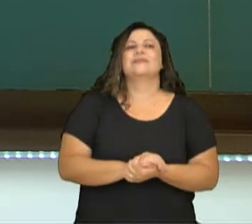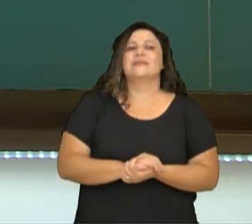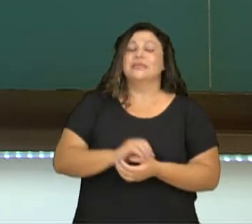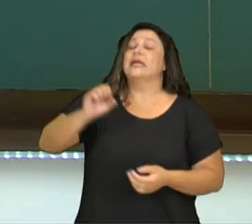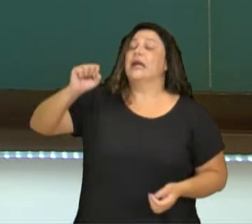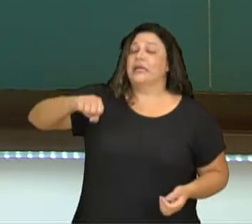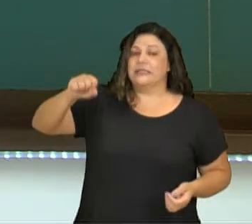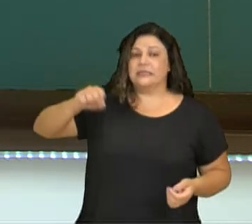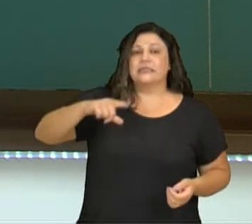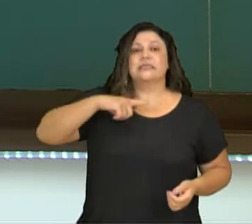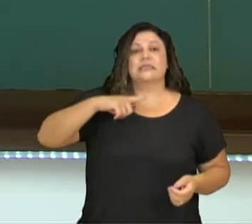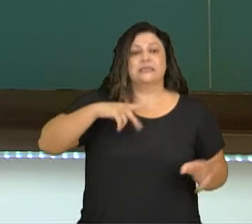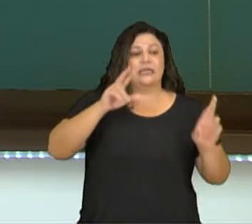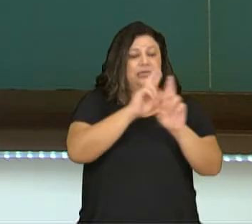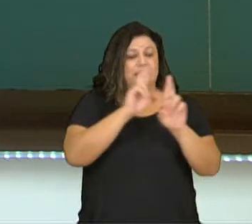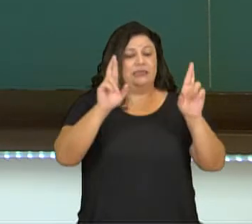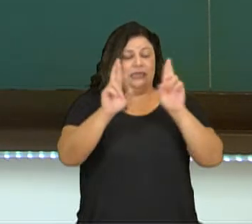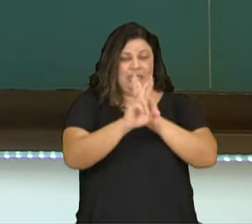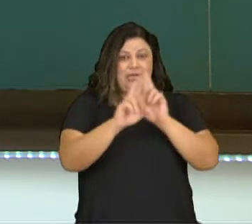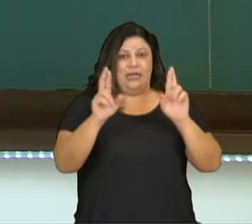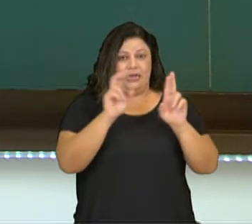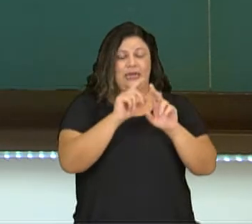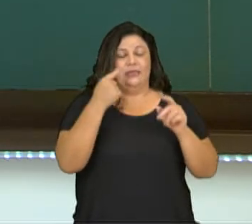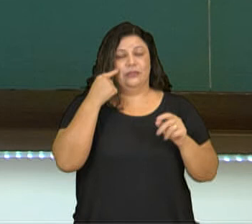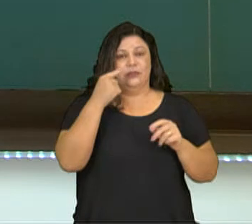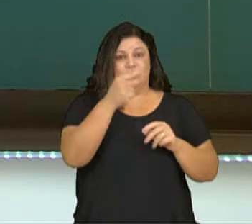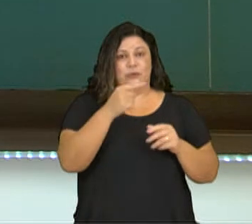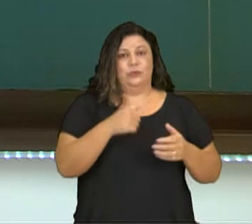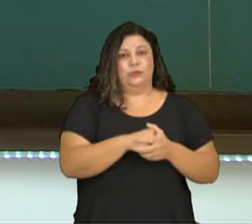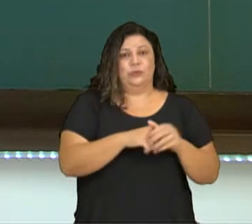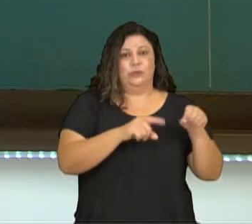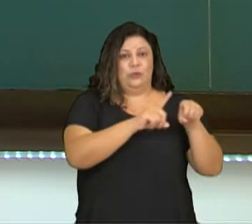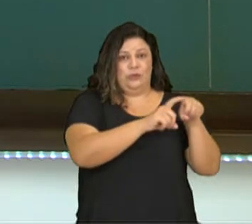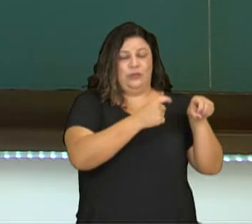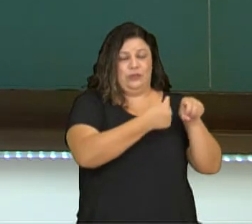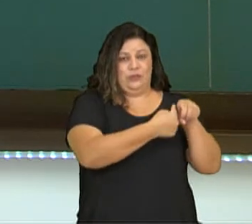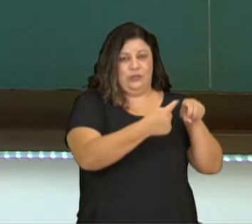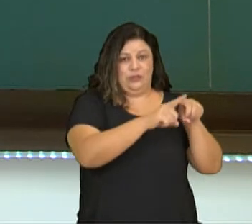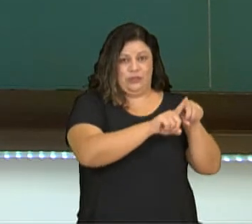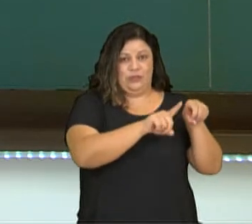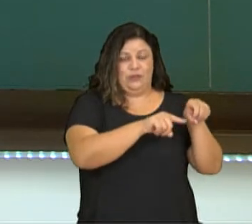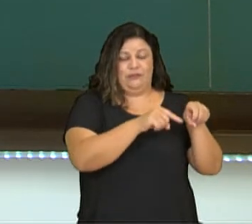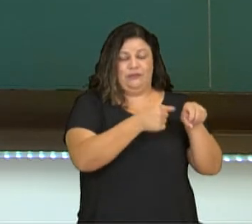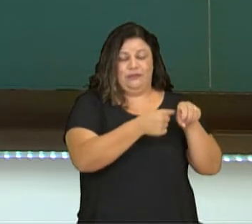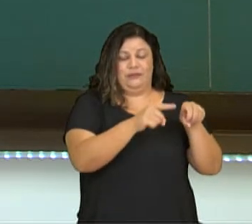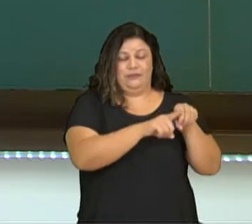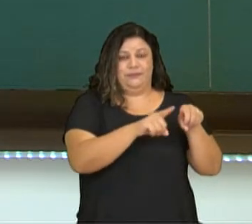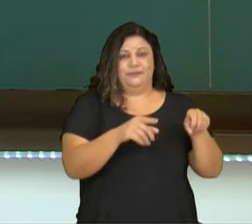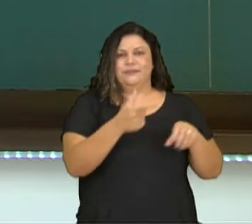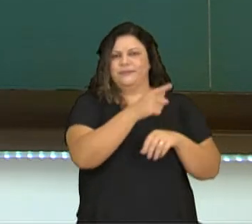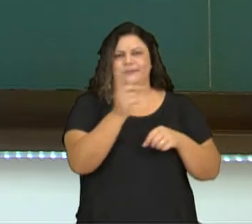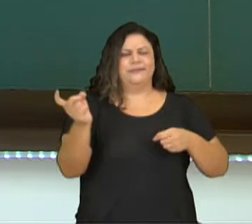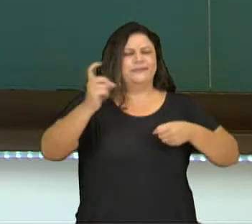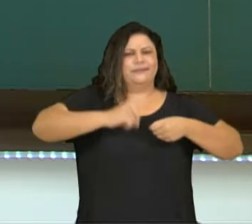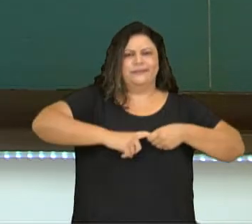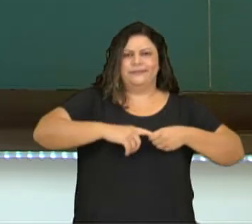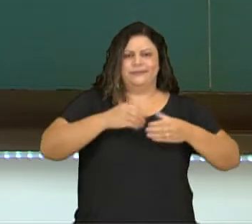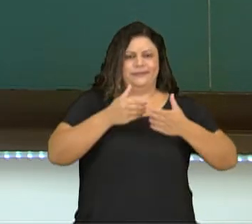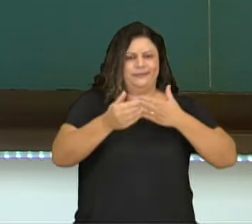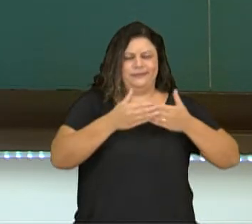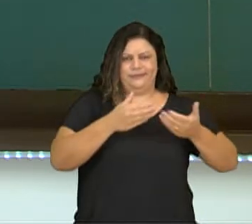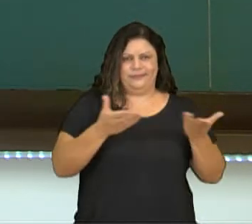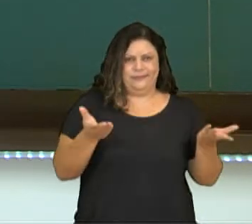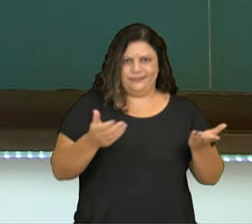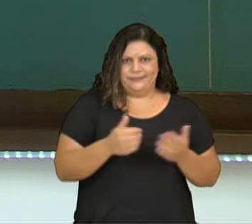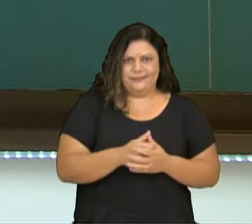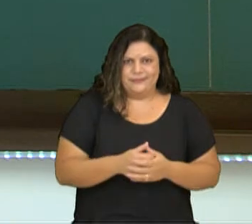nós temos as relações trigonométricas desse ângulo, mas ele não pertence a nenhum outro quadrante. Vocês vão dizer que é pegadinha, mas